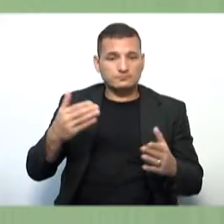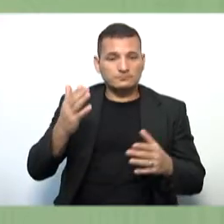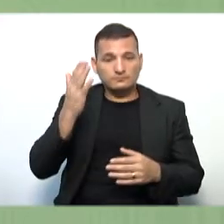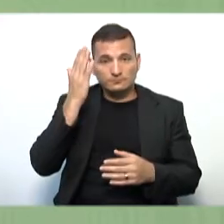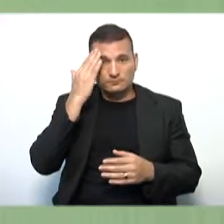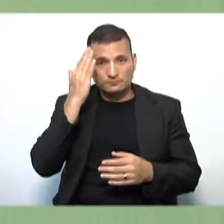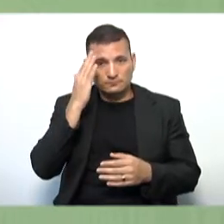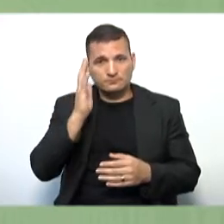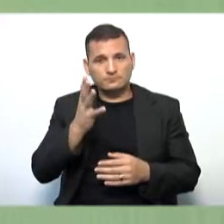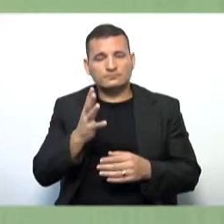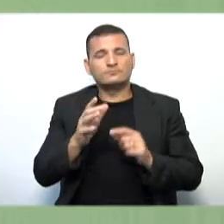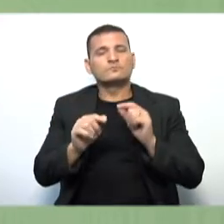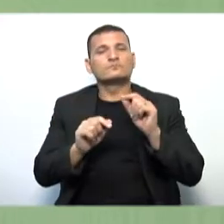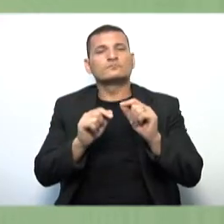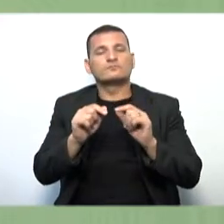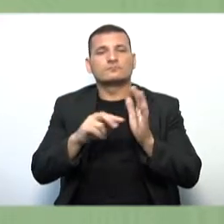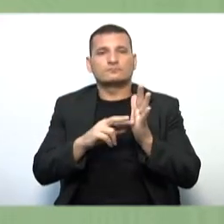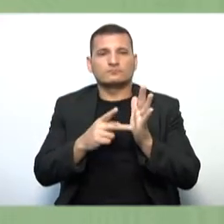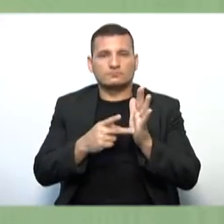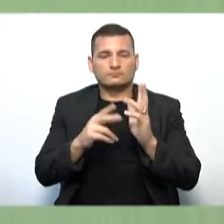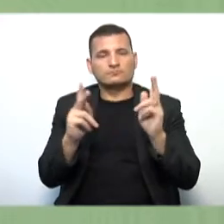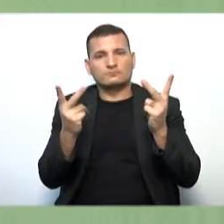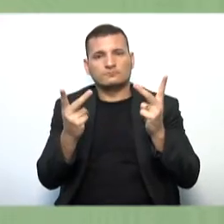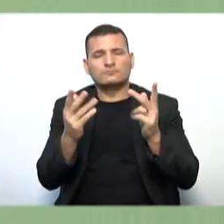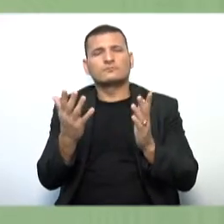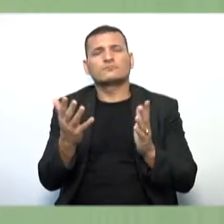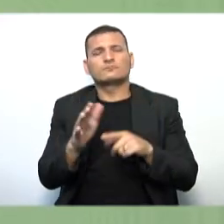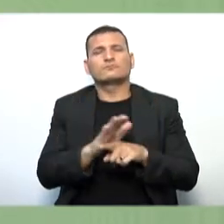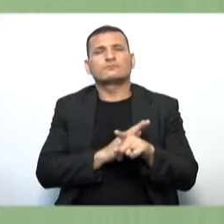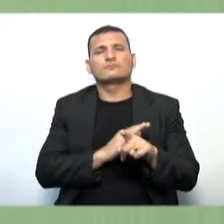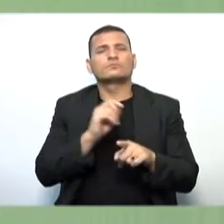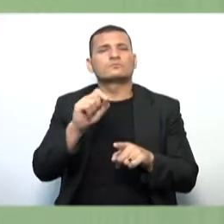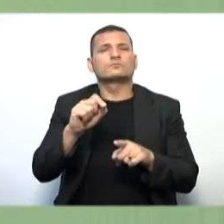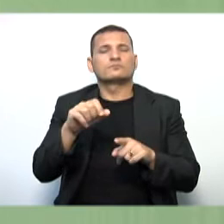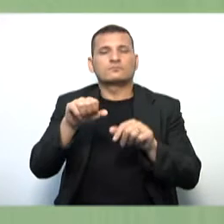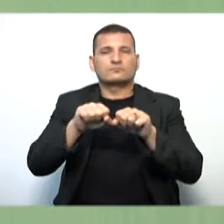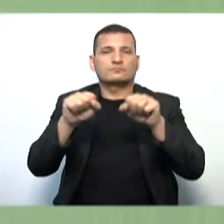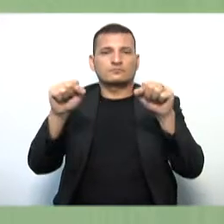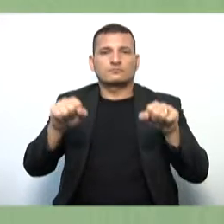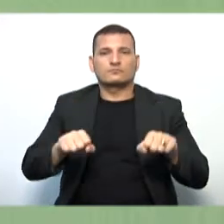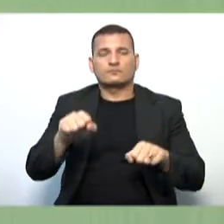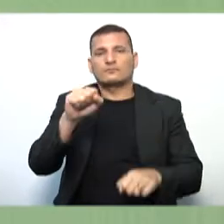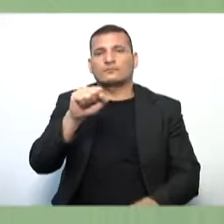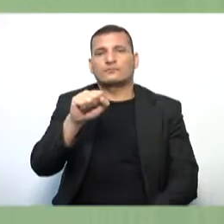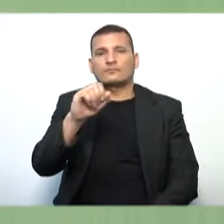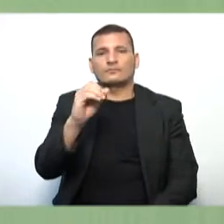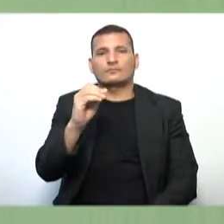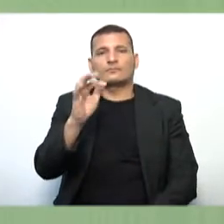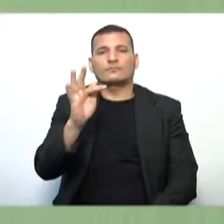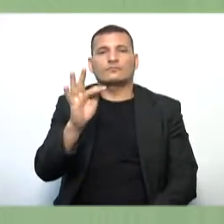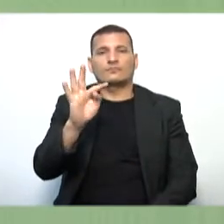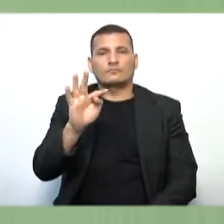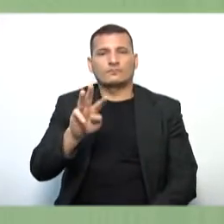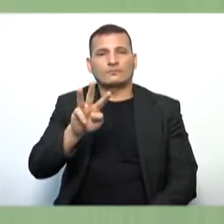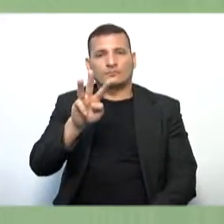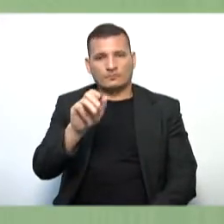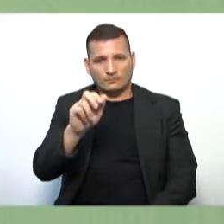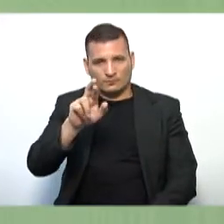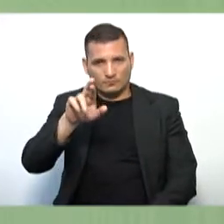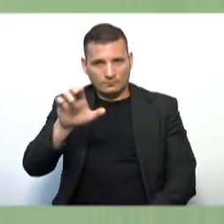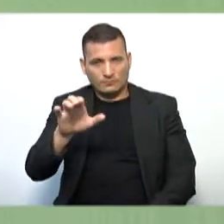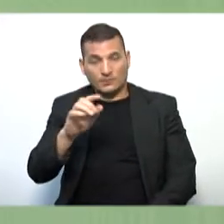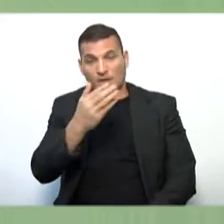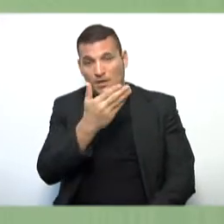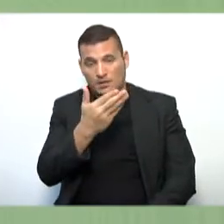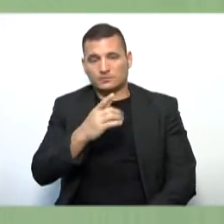hardware. O que seria o software? O software aqui já tem alguns exemplos deles, mas eu